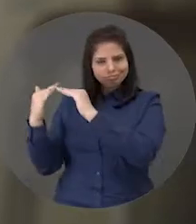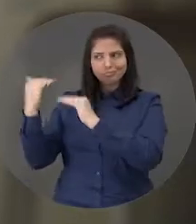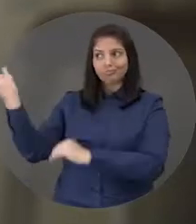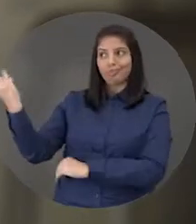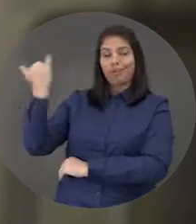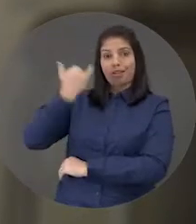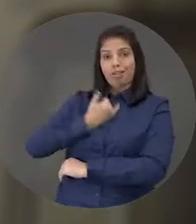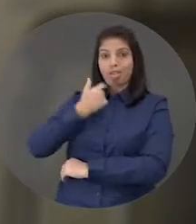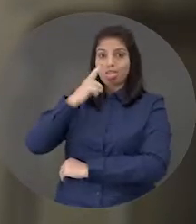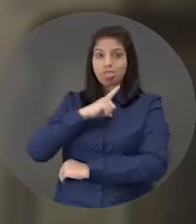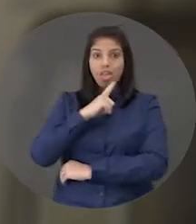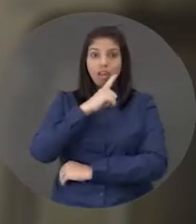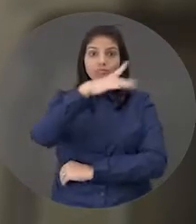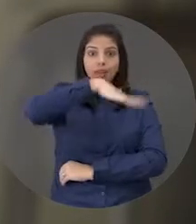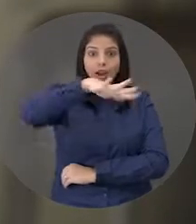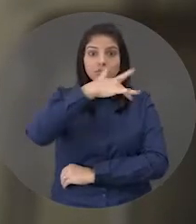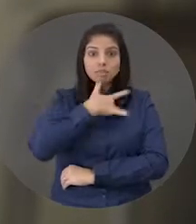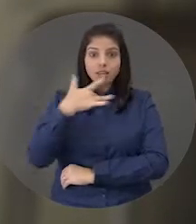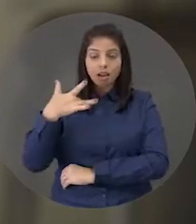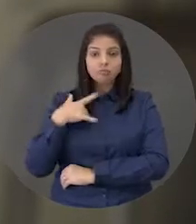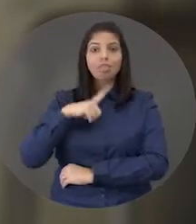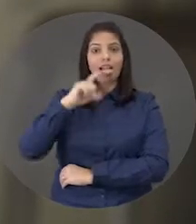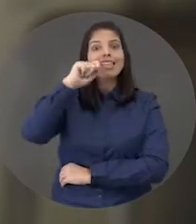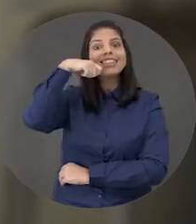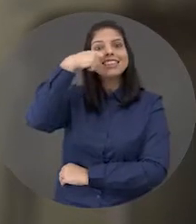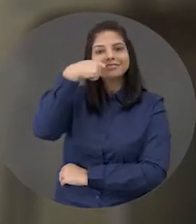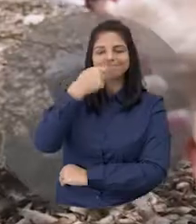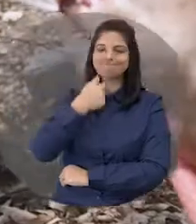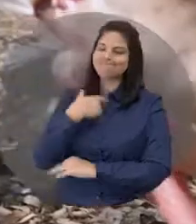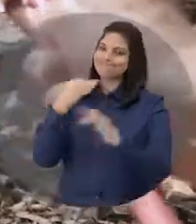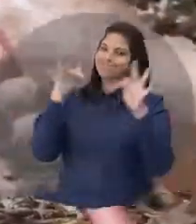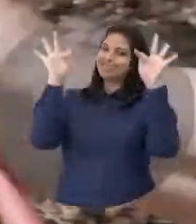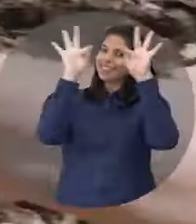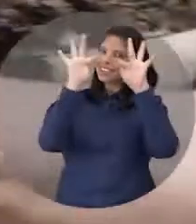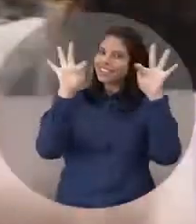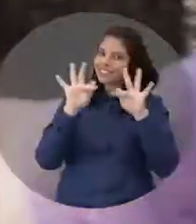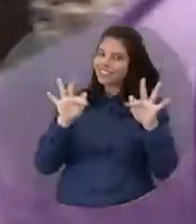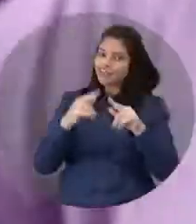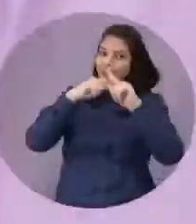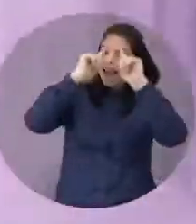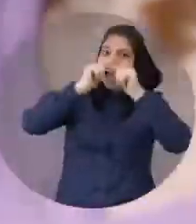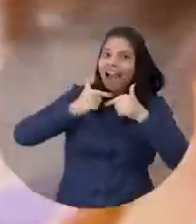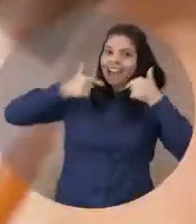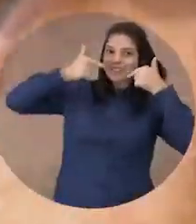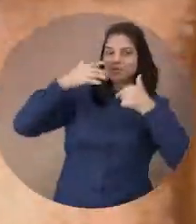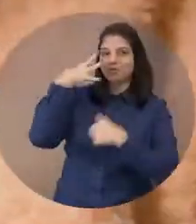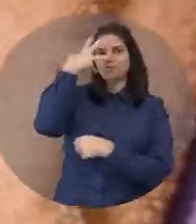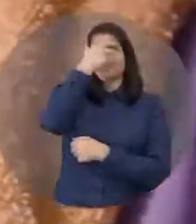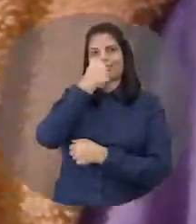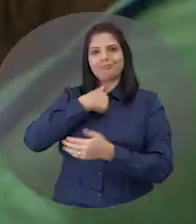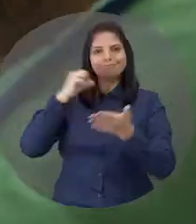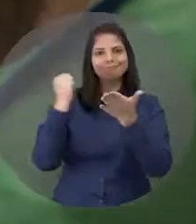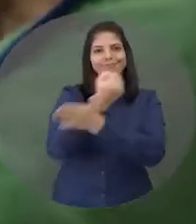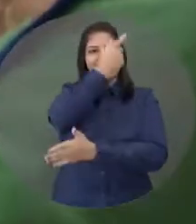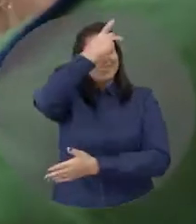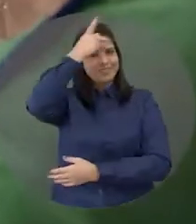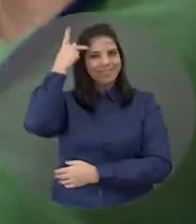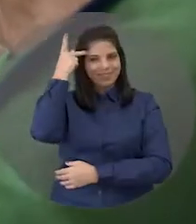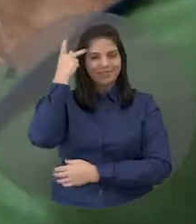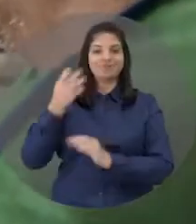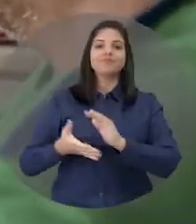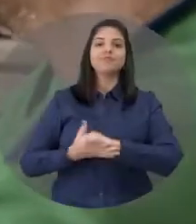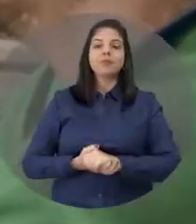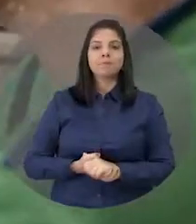a minha vizinha aqui que falou, olha, tem dentista aí no posto. Eu fiquei muito feliz, né? Com um sorriso bonito que você conquista